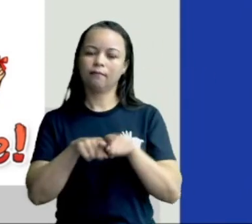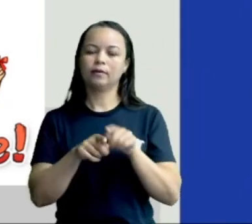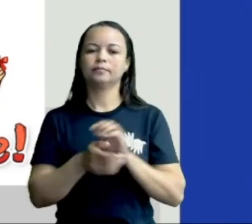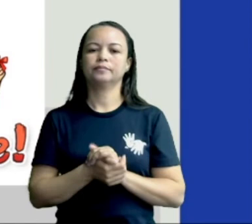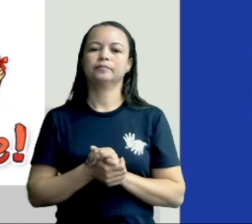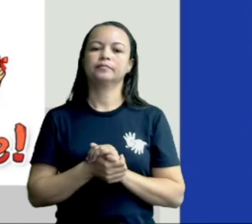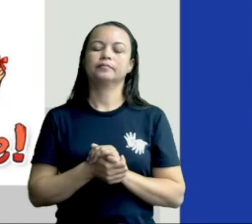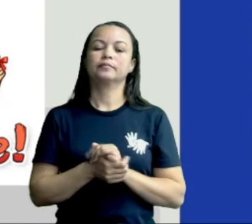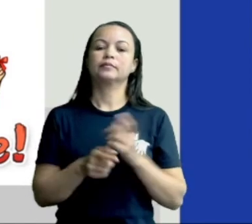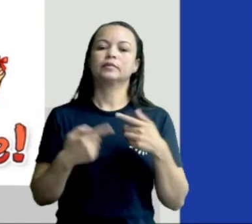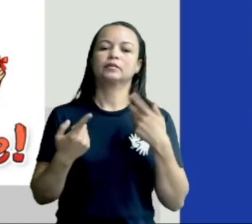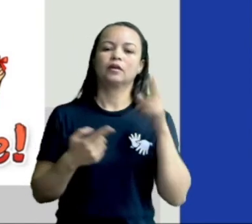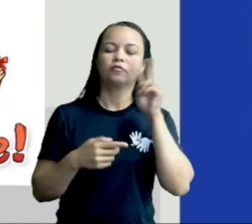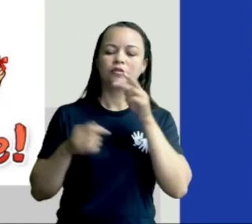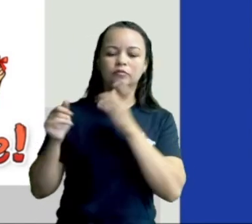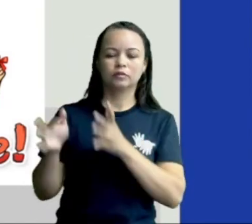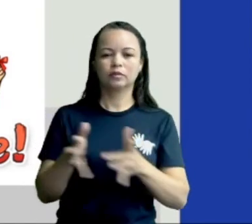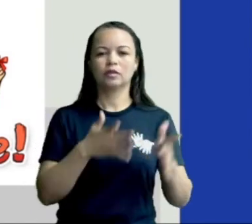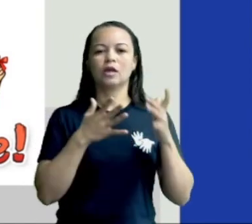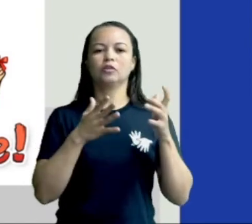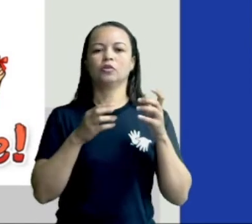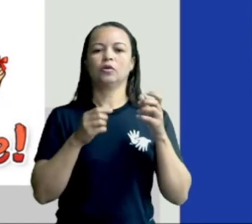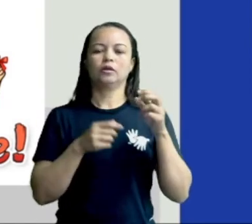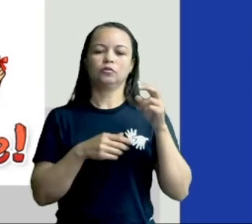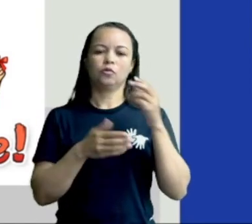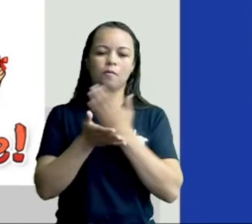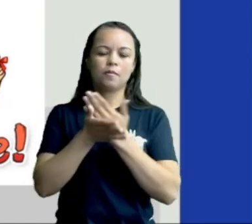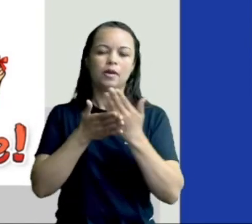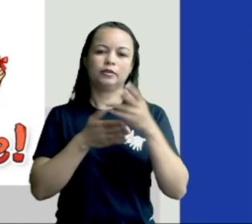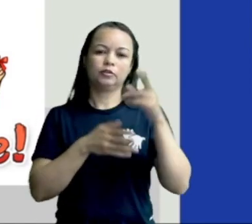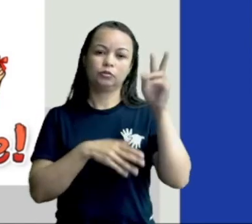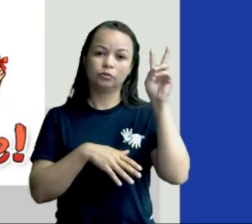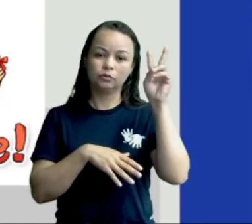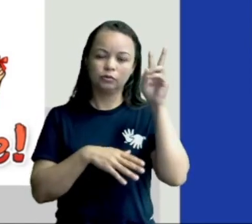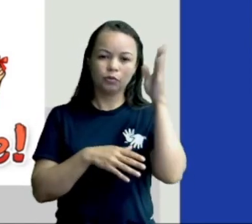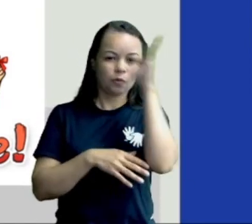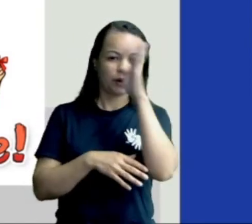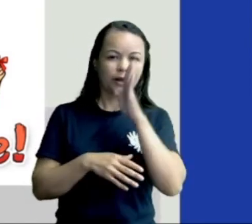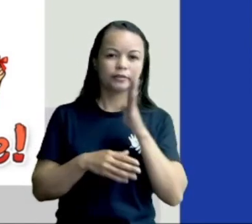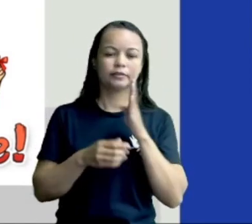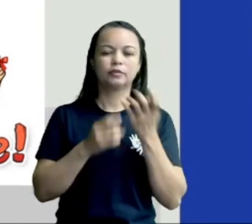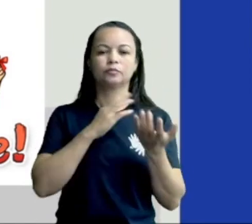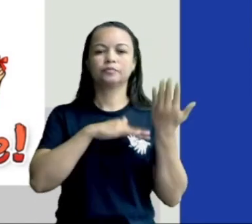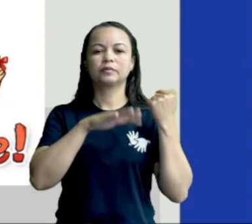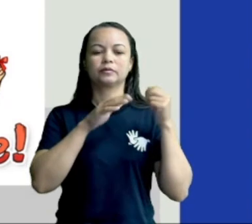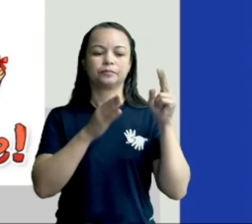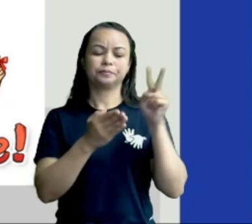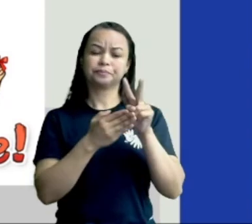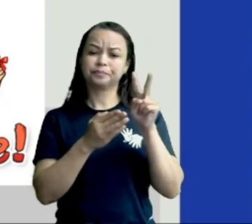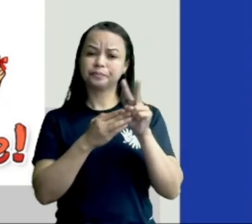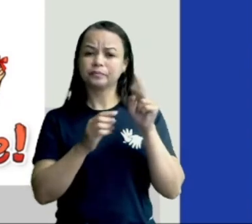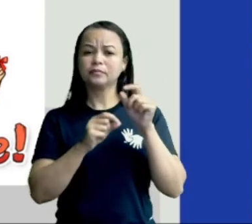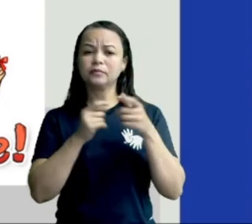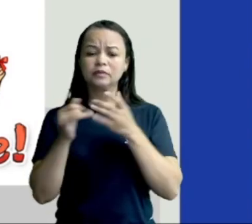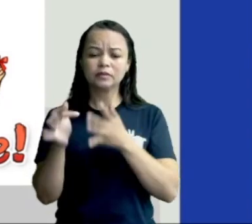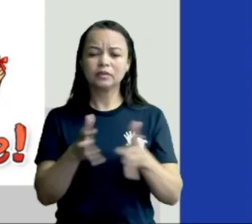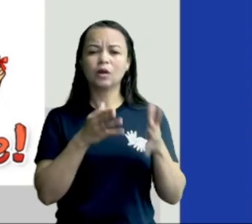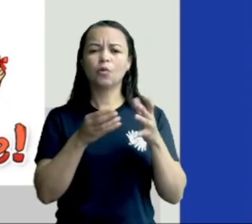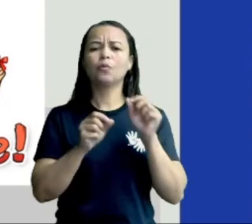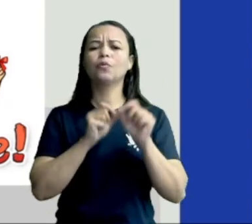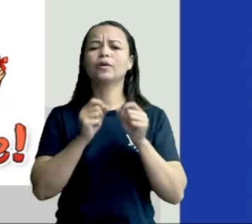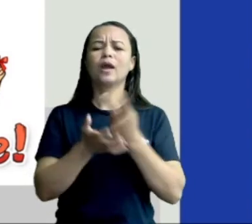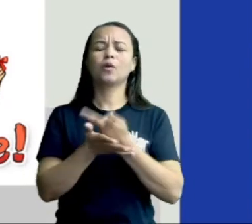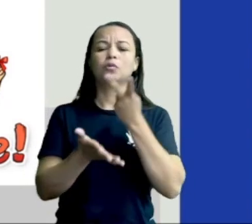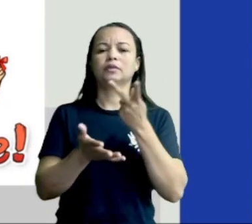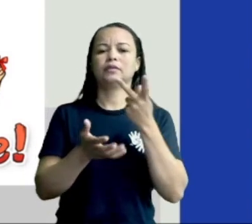viu, analisando o contexto histórico do Brasil na época que o hino foi escrito, o que é que estava acontecendo no Brasil naquela época, que aconteceu